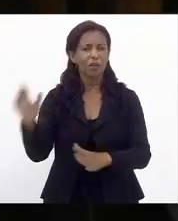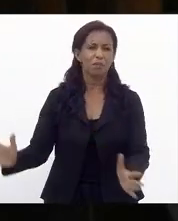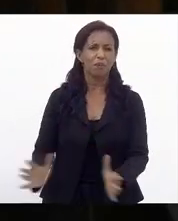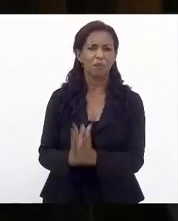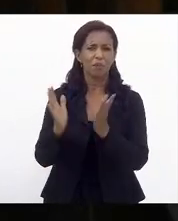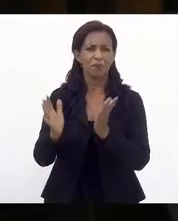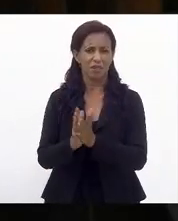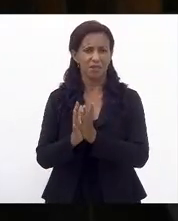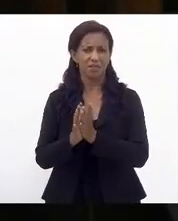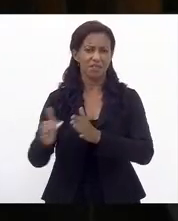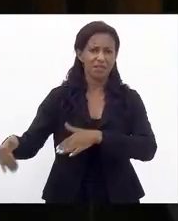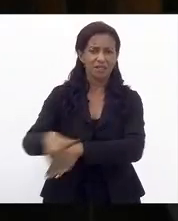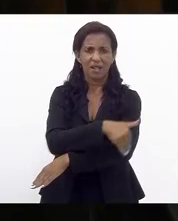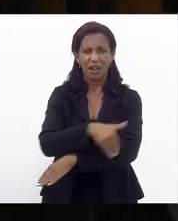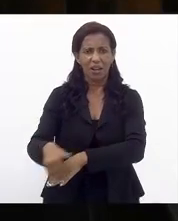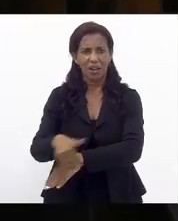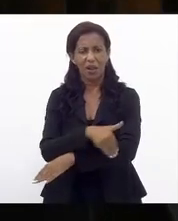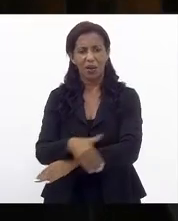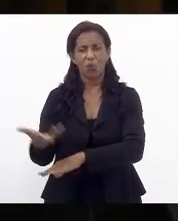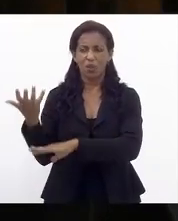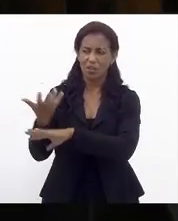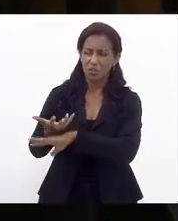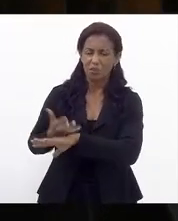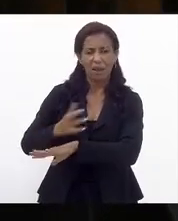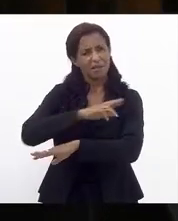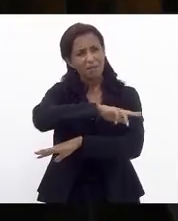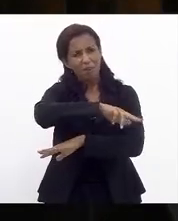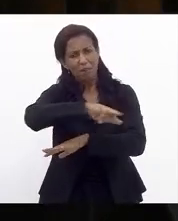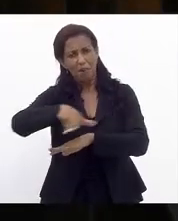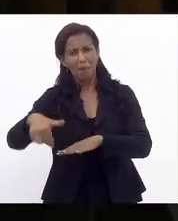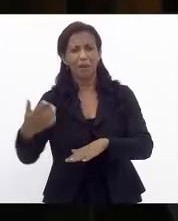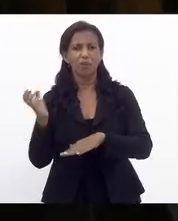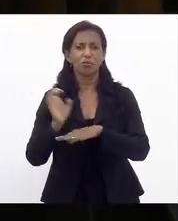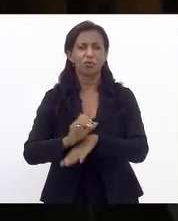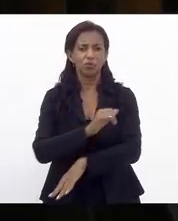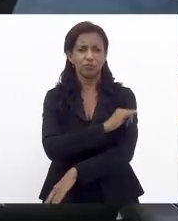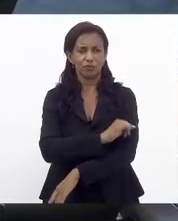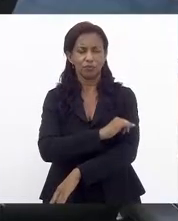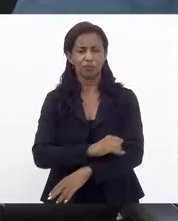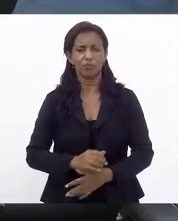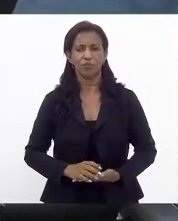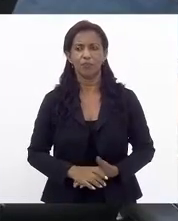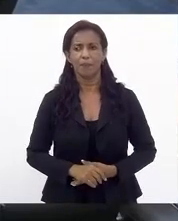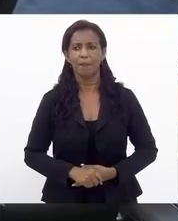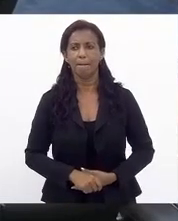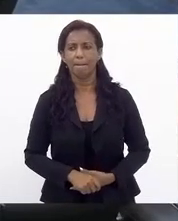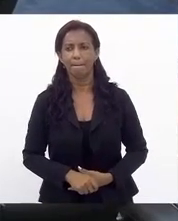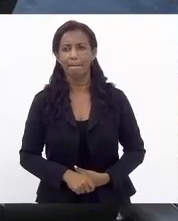né nas ruas nas calçadas nas praças dos parte de todo o estado Rio de Janeiro